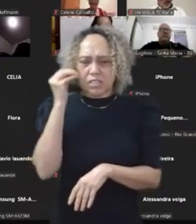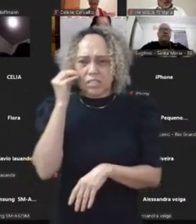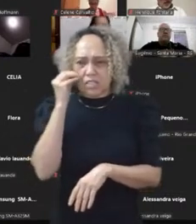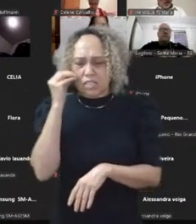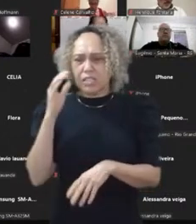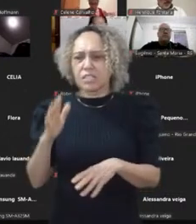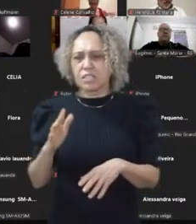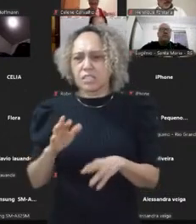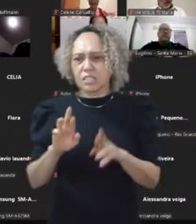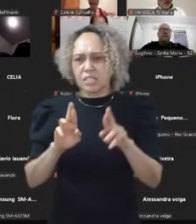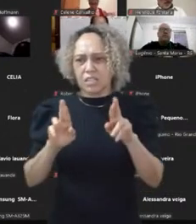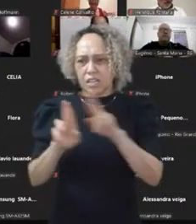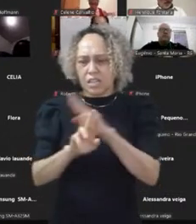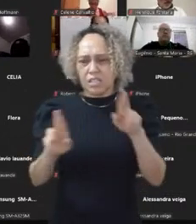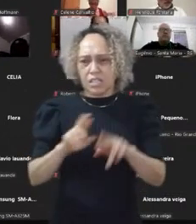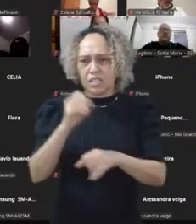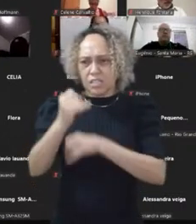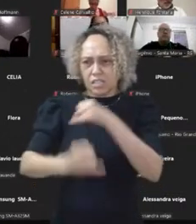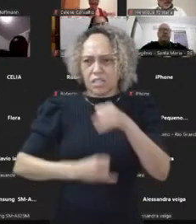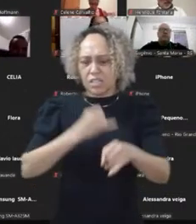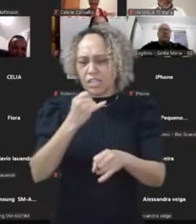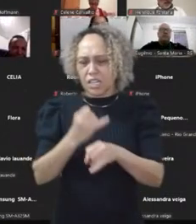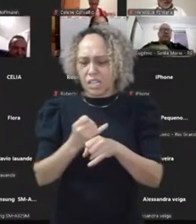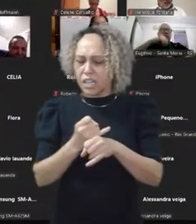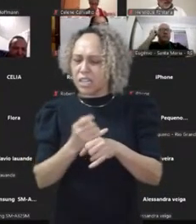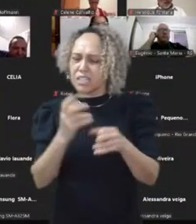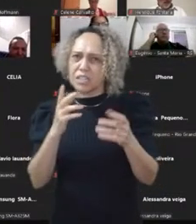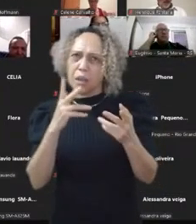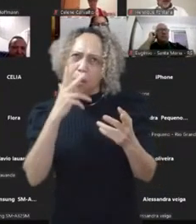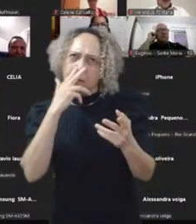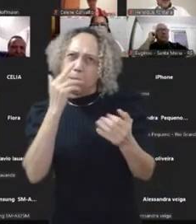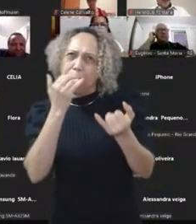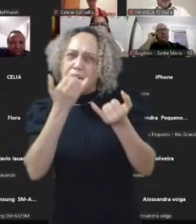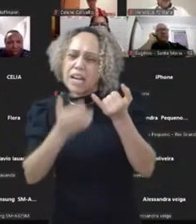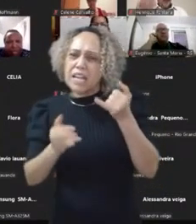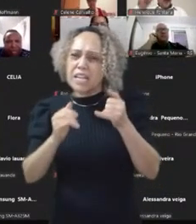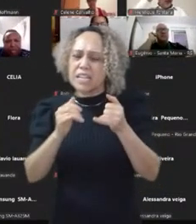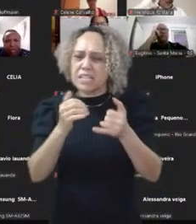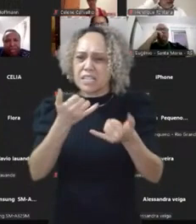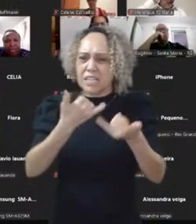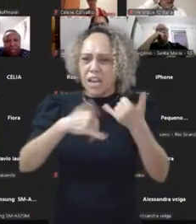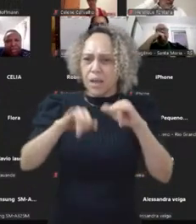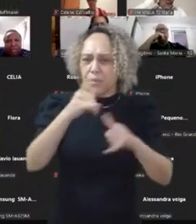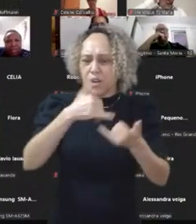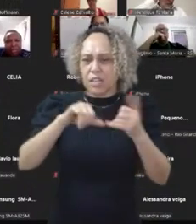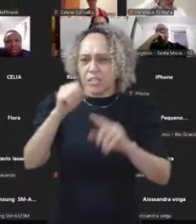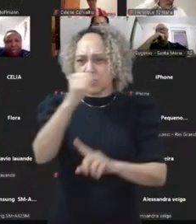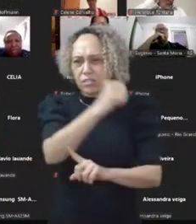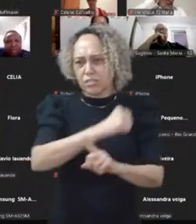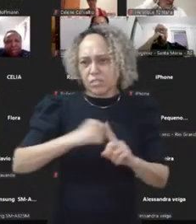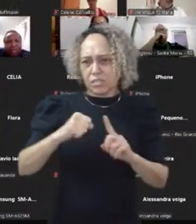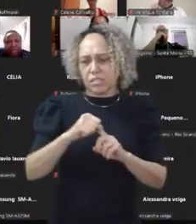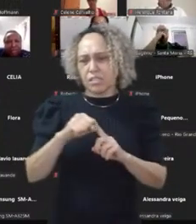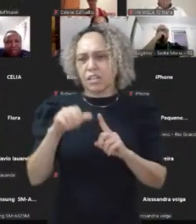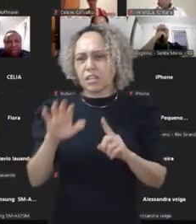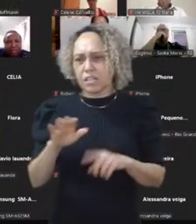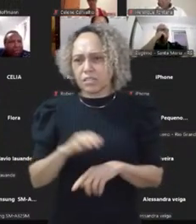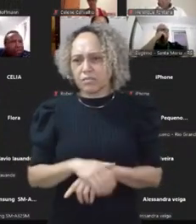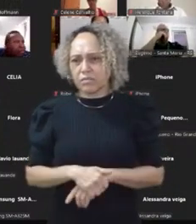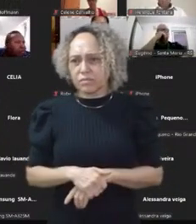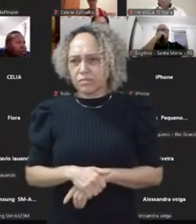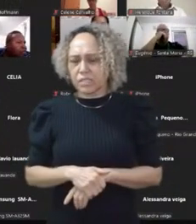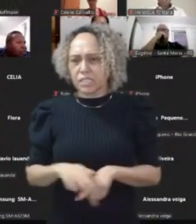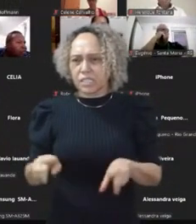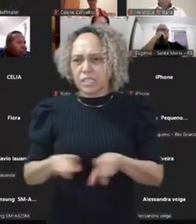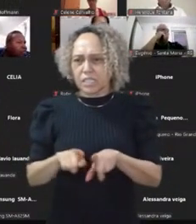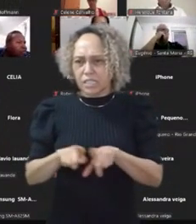as redes e a internet virou um certo laboratório social e aí eu pego outro exemplo para ilustrar enfim inevitável falar